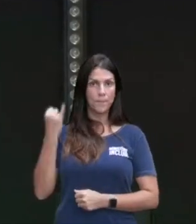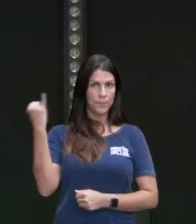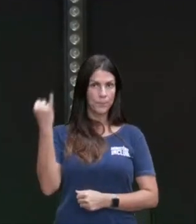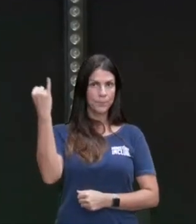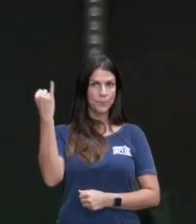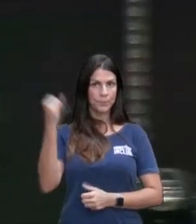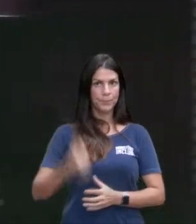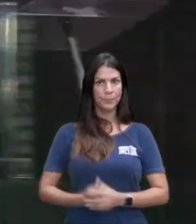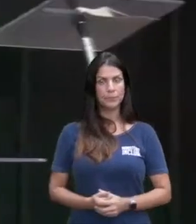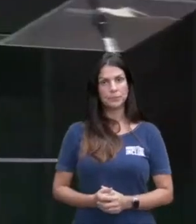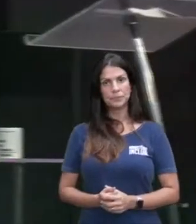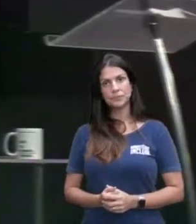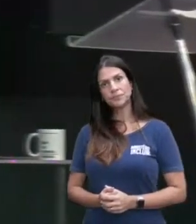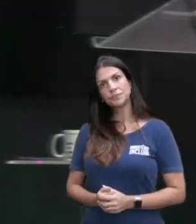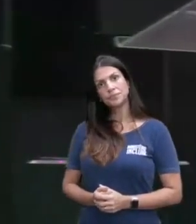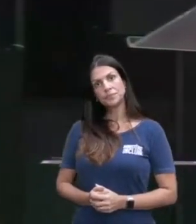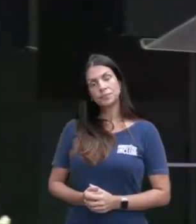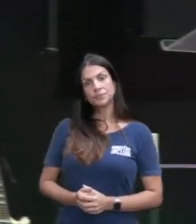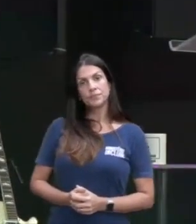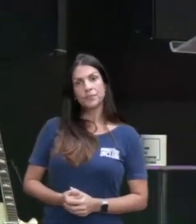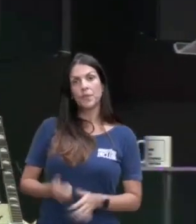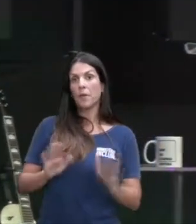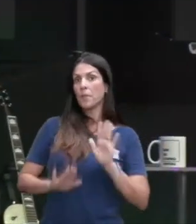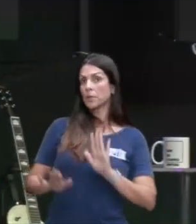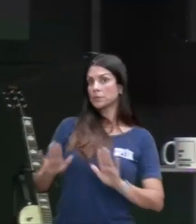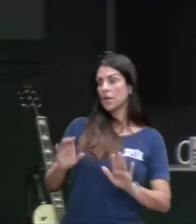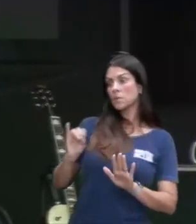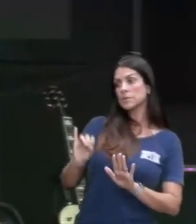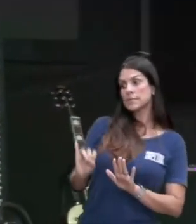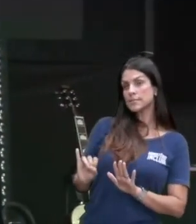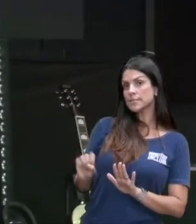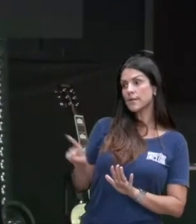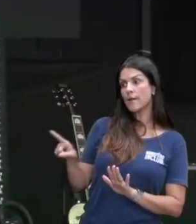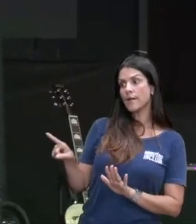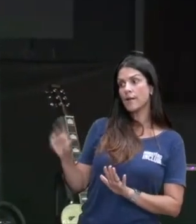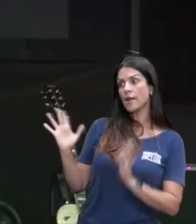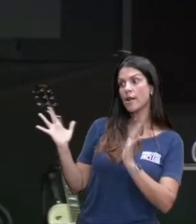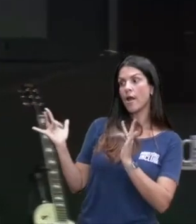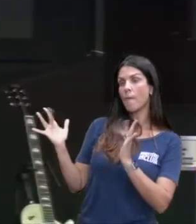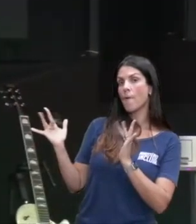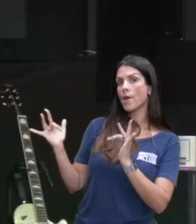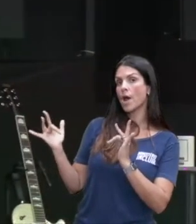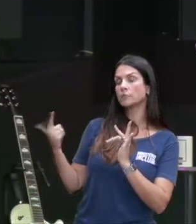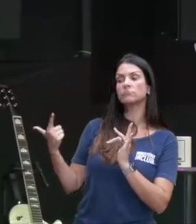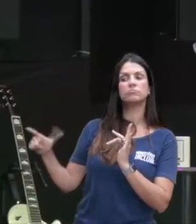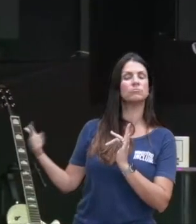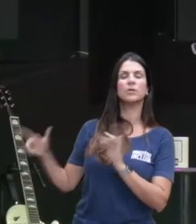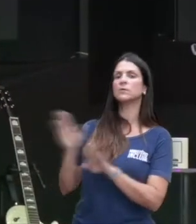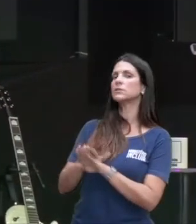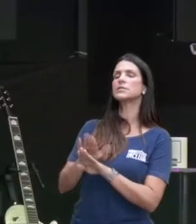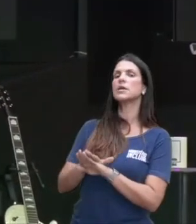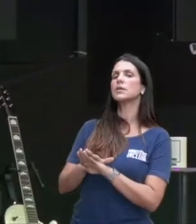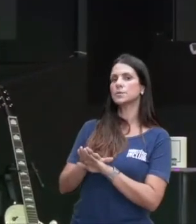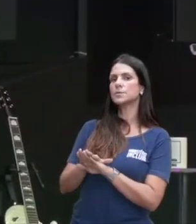e ao mesmo tempo se ele é seu namorado ele não tem que ter sexo se ele tá chovendo sexo ele tá